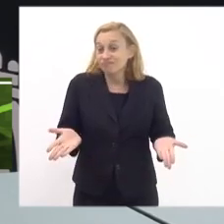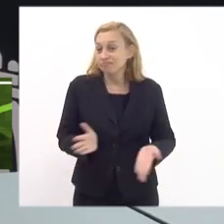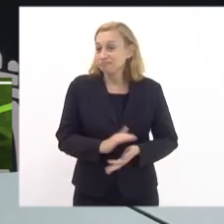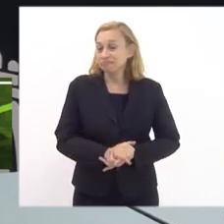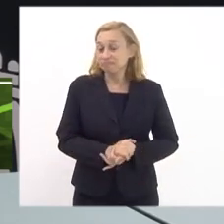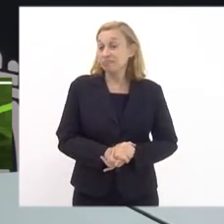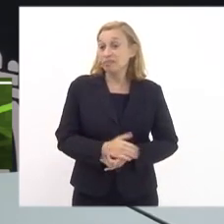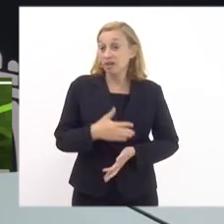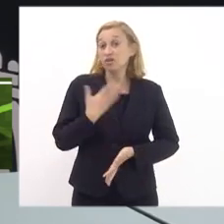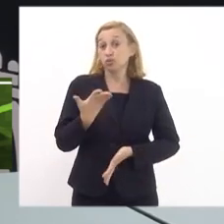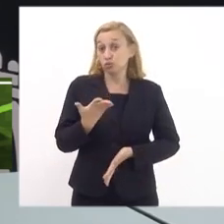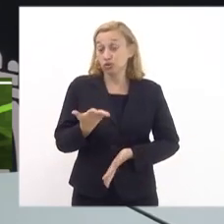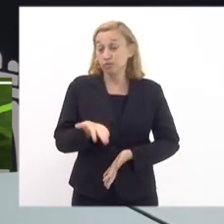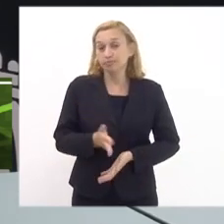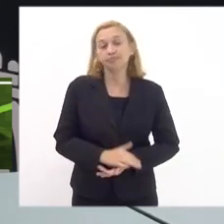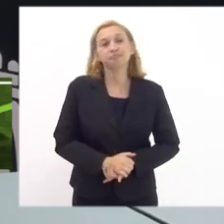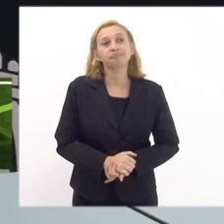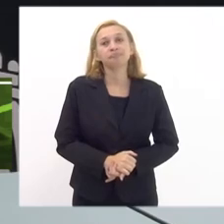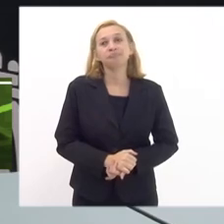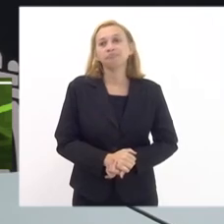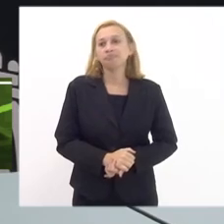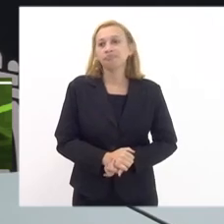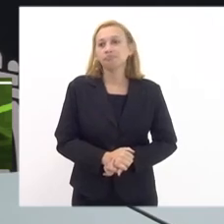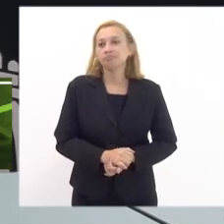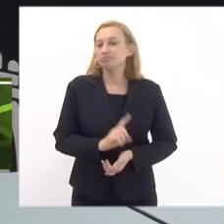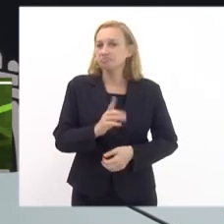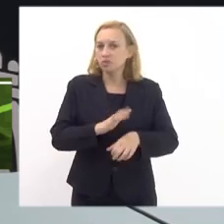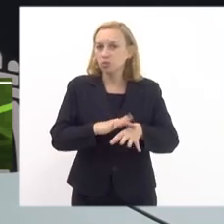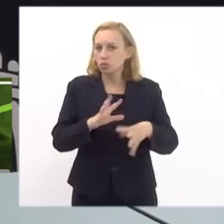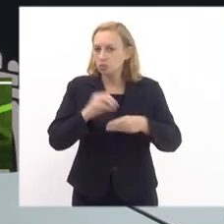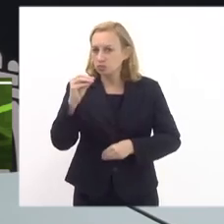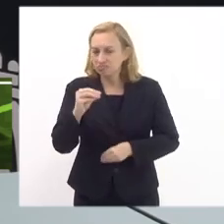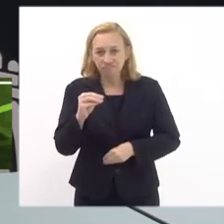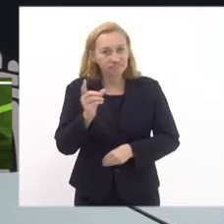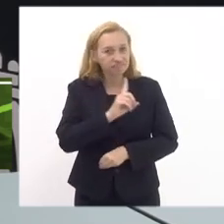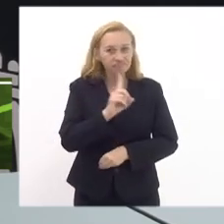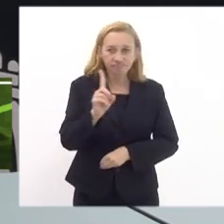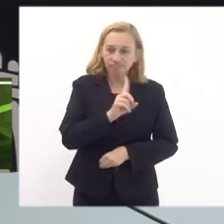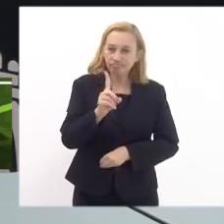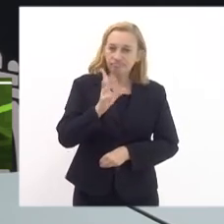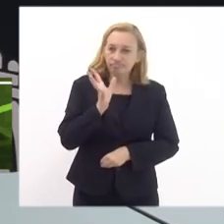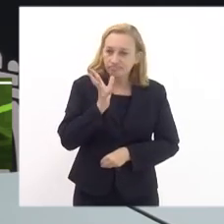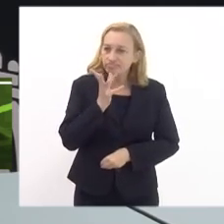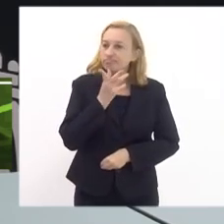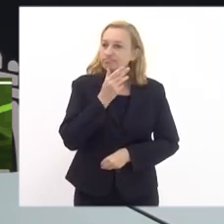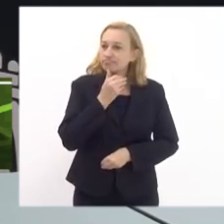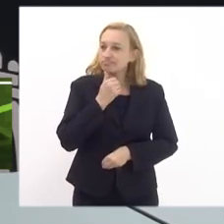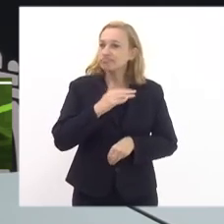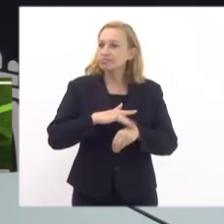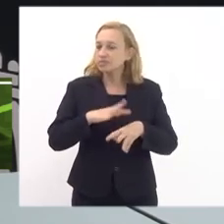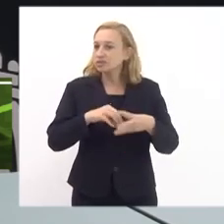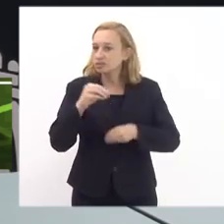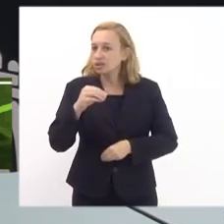sabe, assustador. E que não cura da noite para o dia, né? Não. Haja tempo. Terapia.